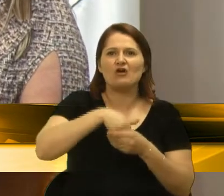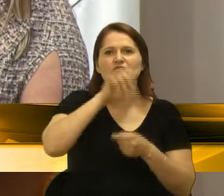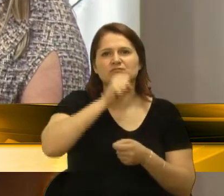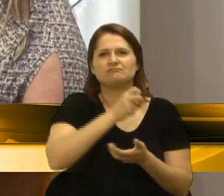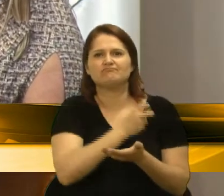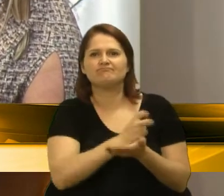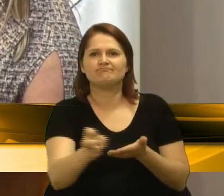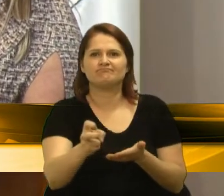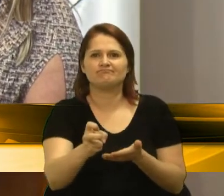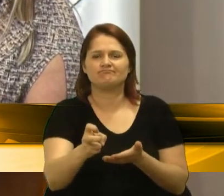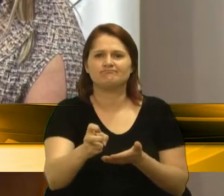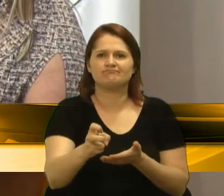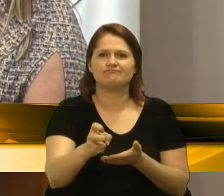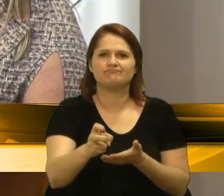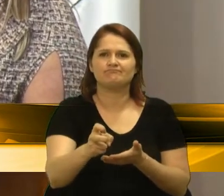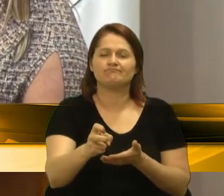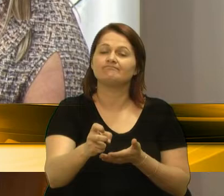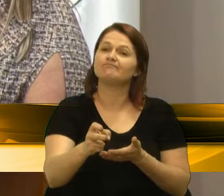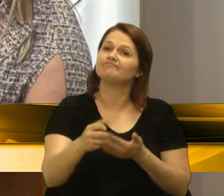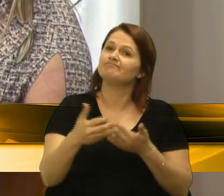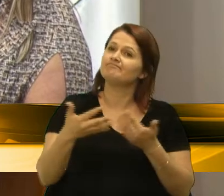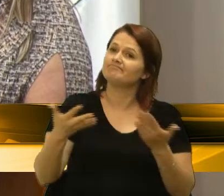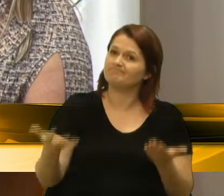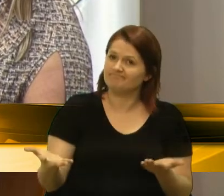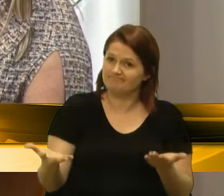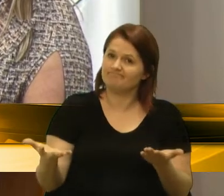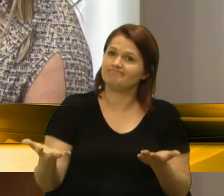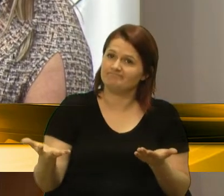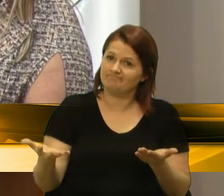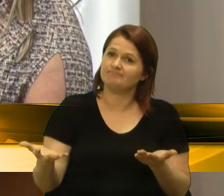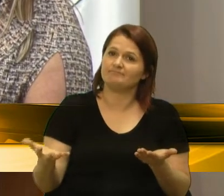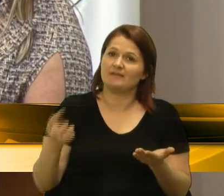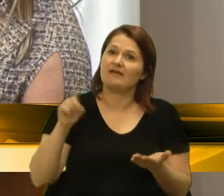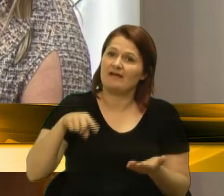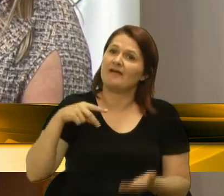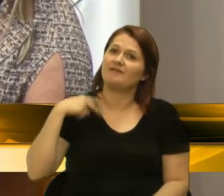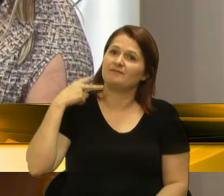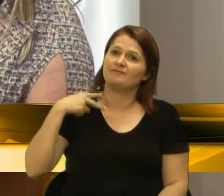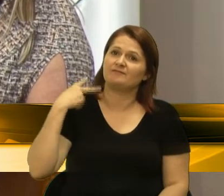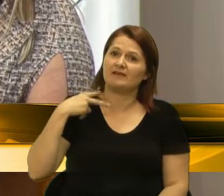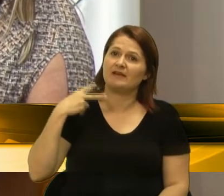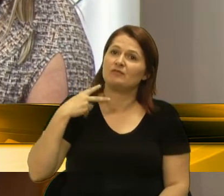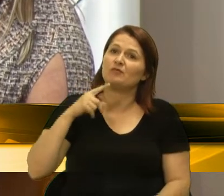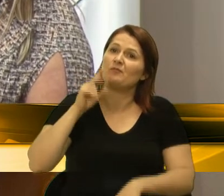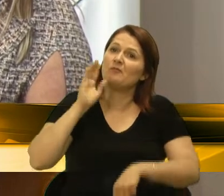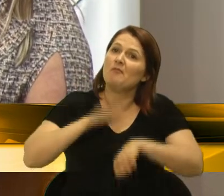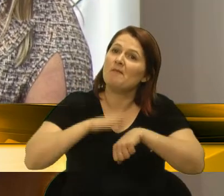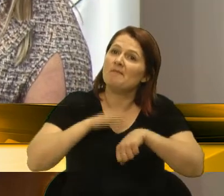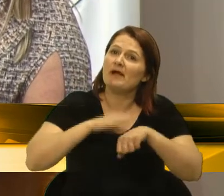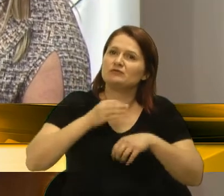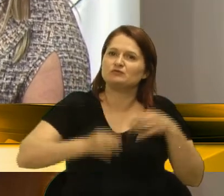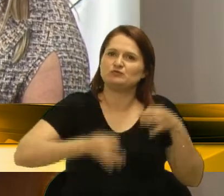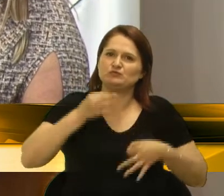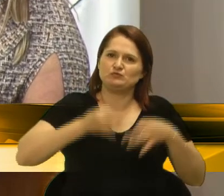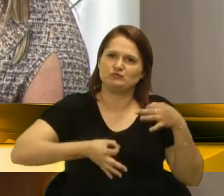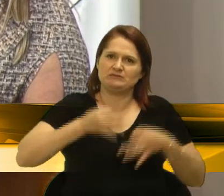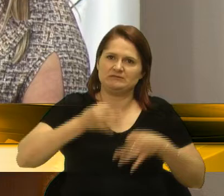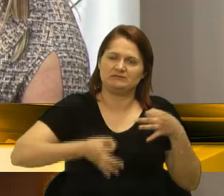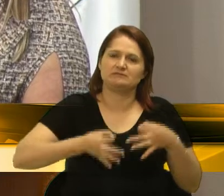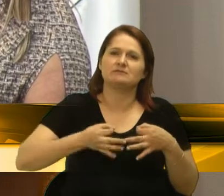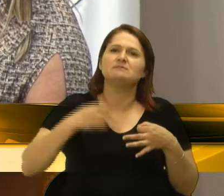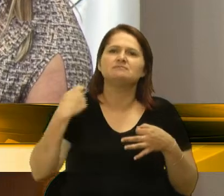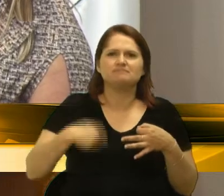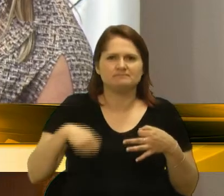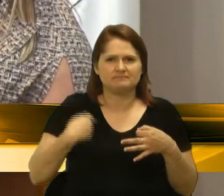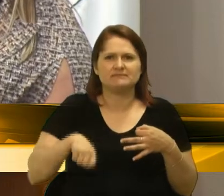prefeito, ora, inegavelmente, o vereador, que é juiz de exceção e deve pautar-se segundo